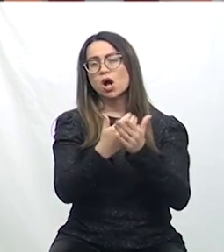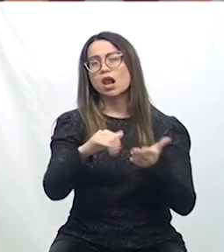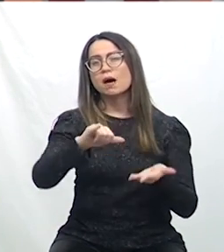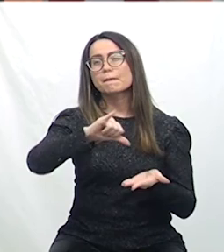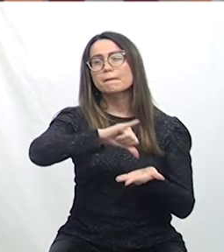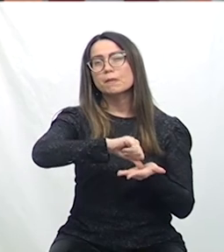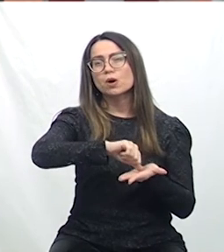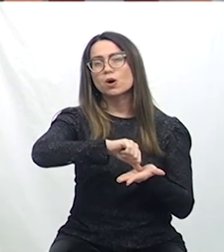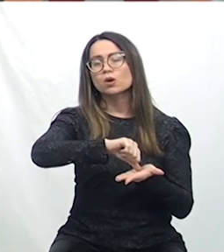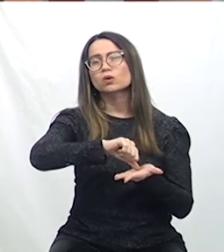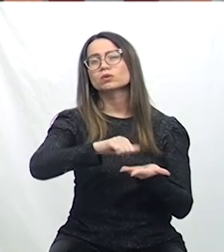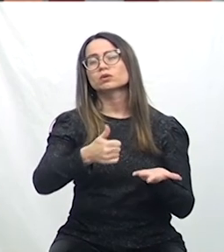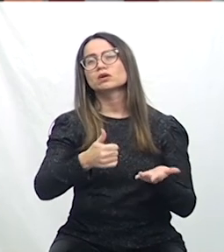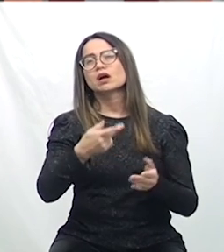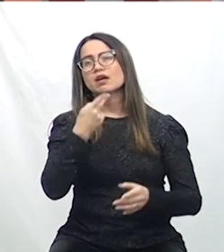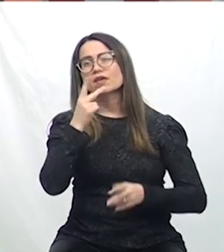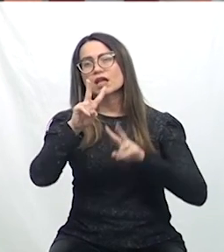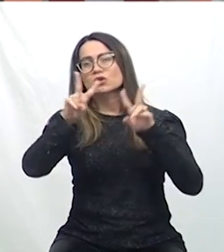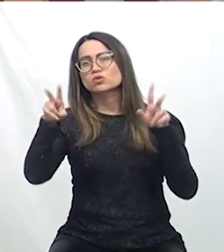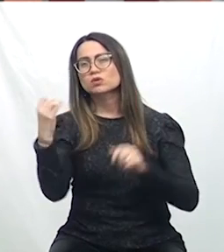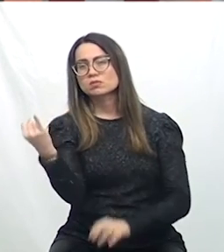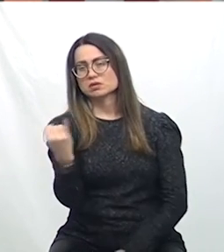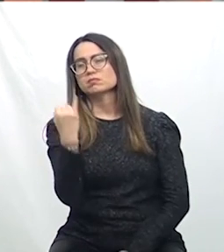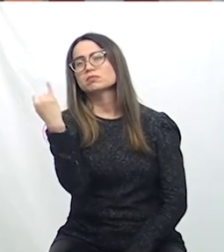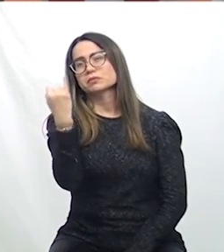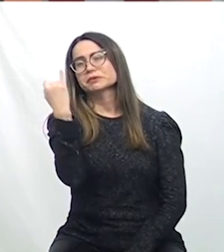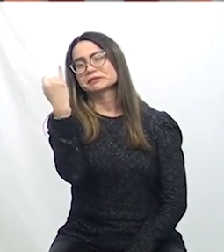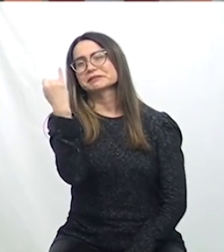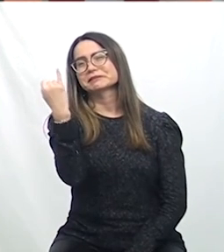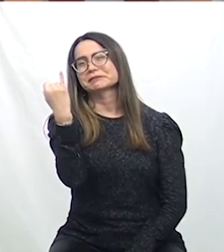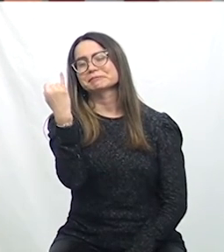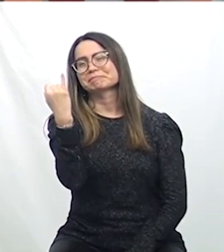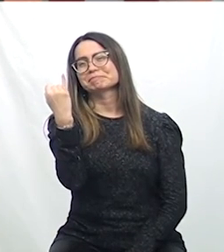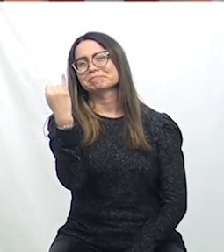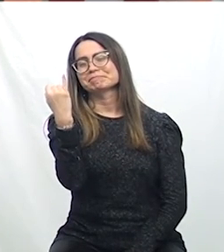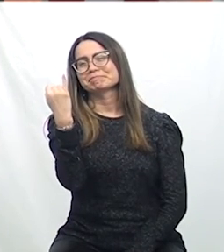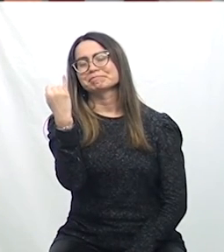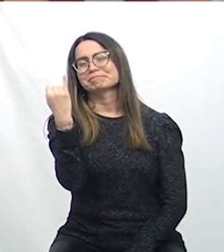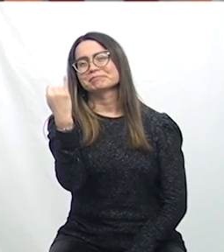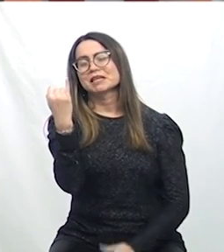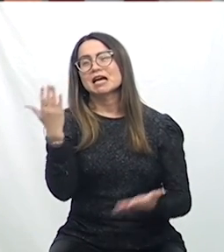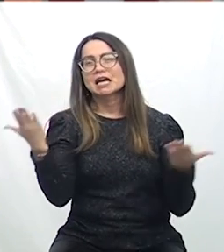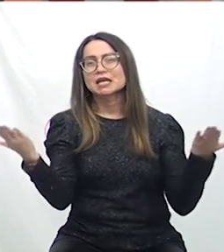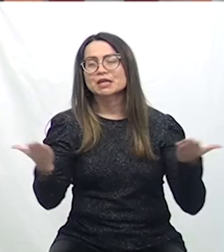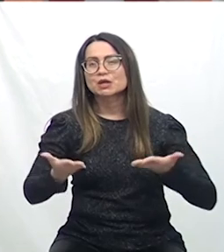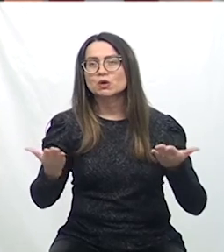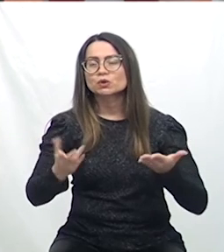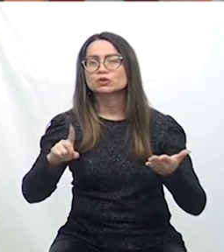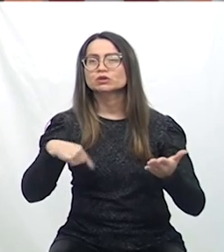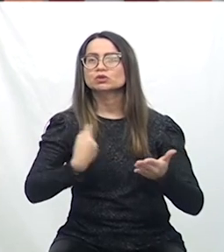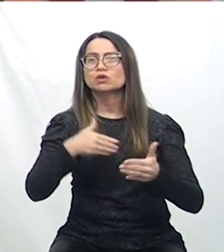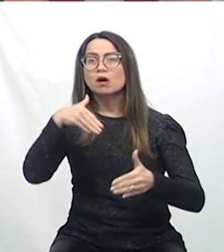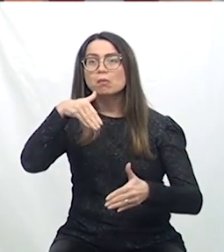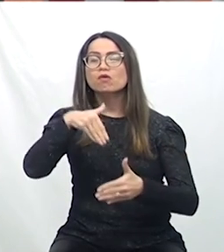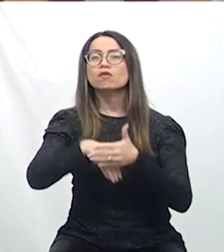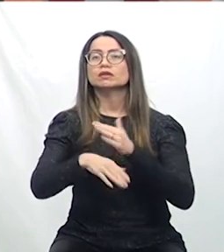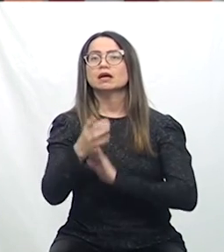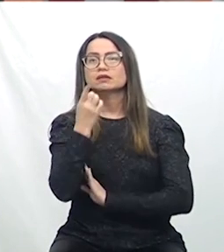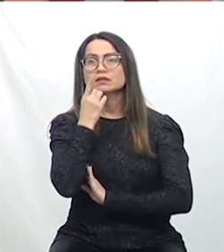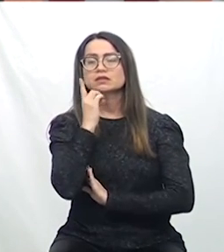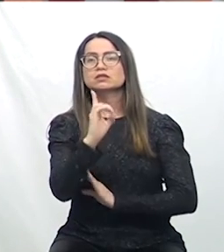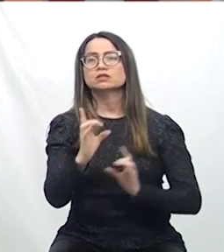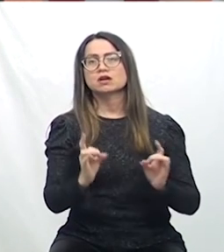a importância dessa causa. E hoje nós estamos fazendo, iremos votar esse dia